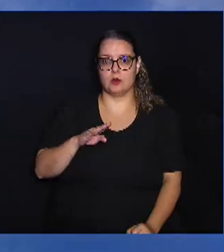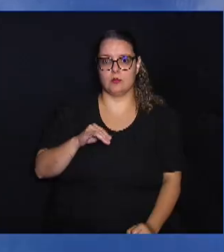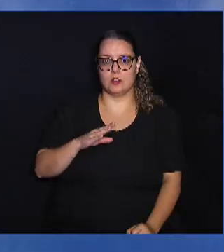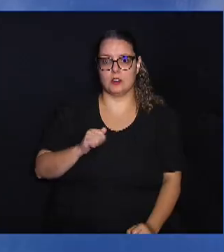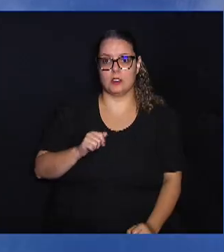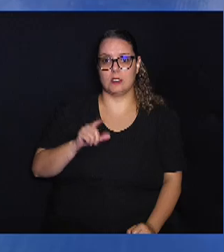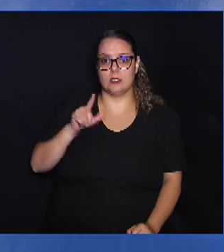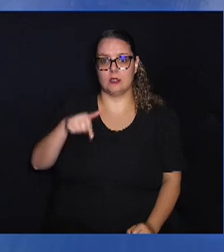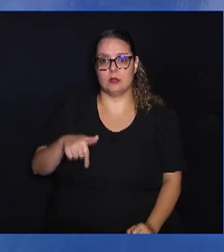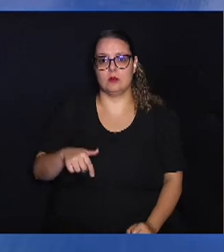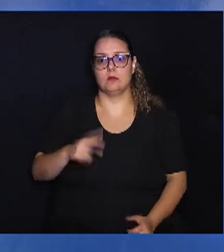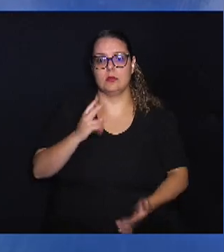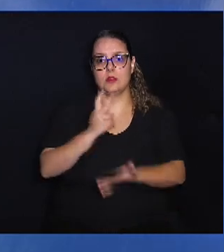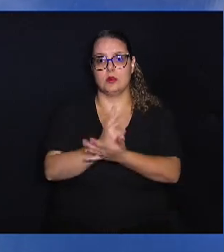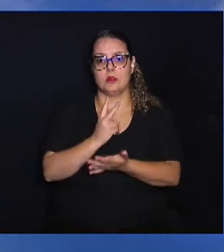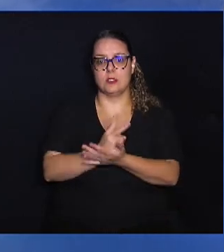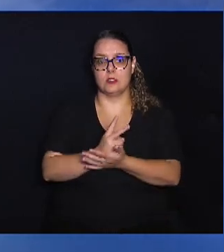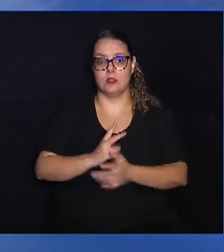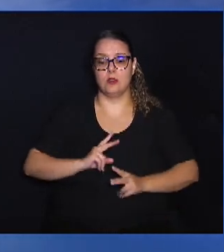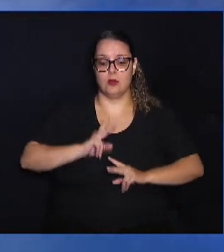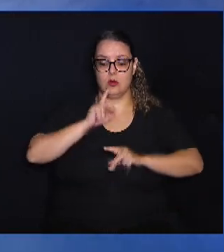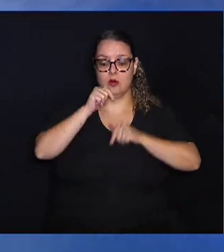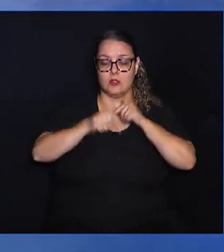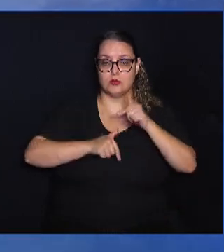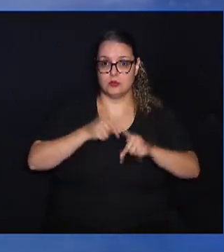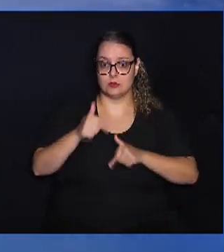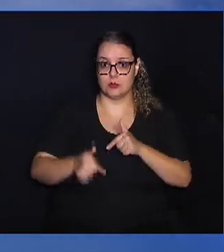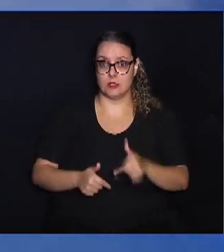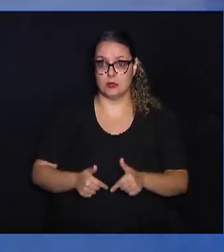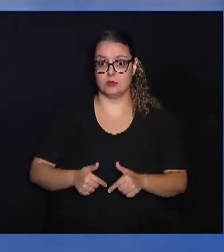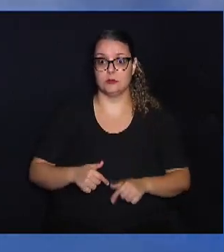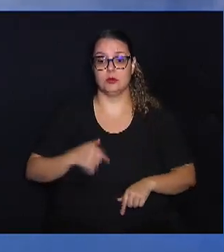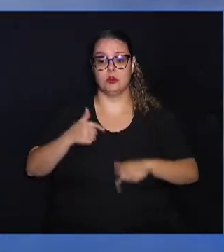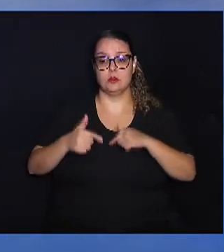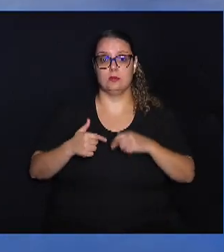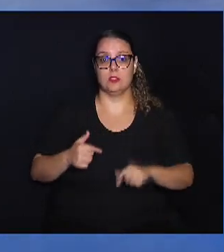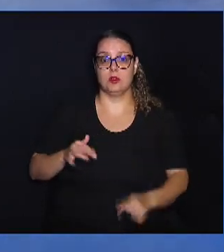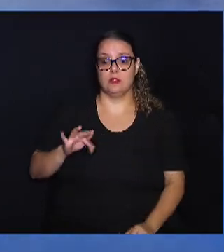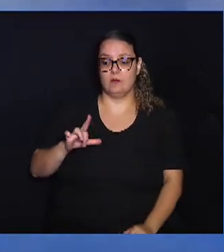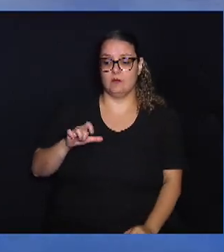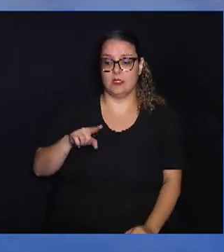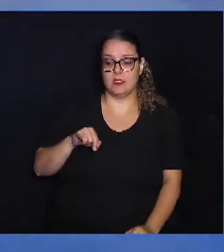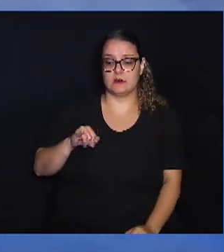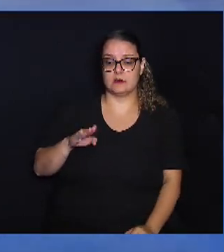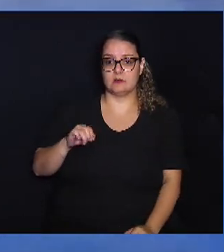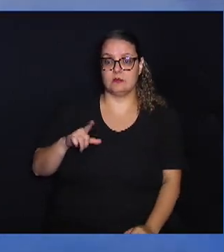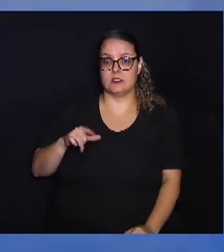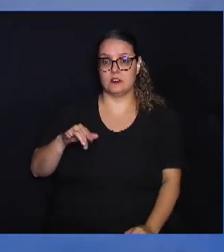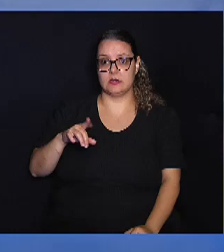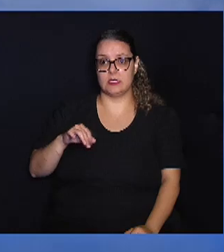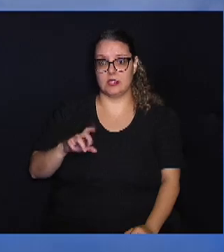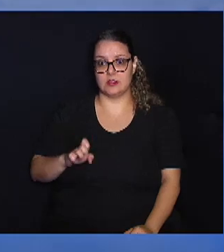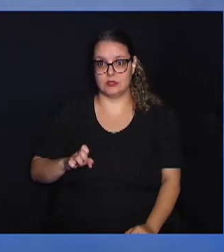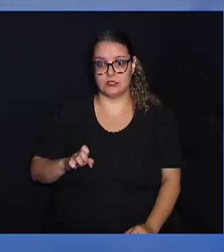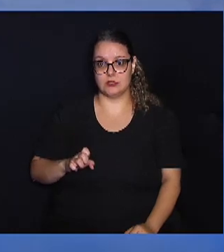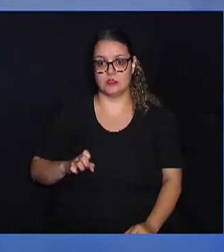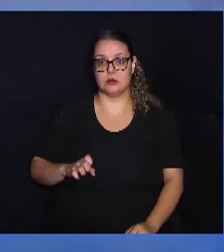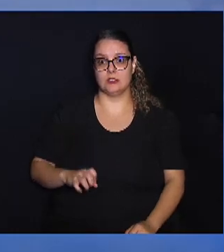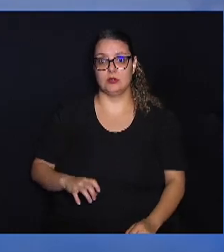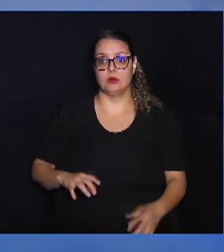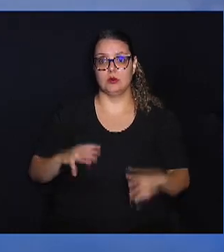fazemos sempre força, trabalhos de força e trabalhos de flexibilidade. Com